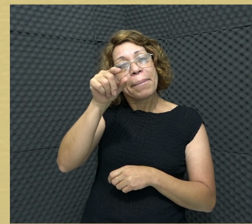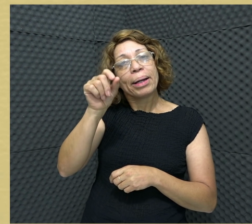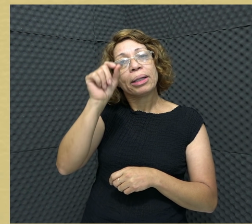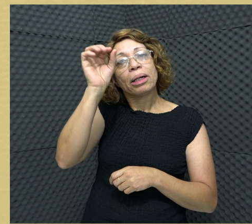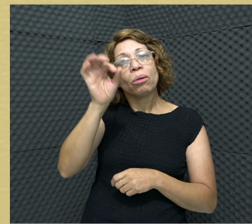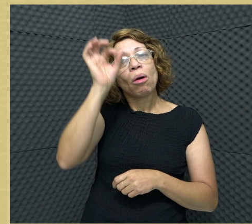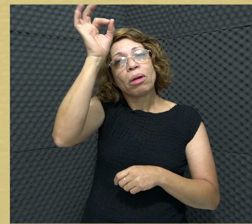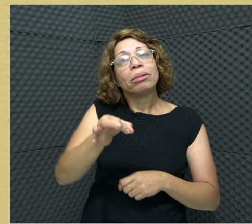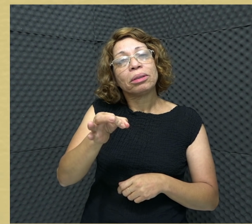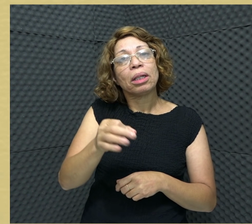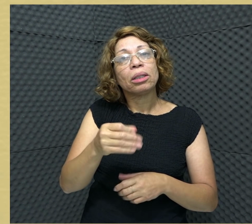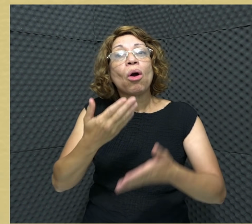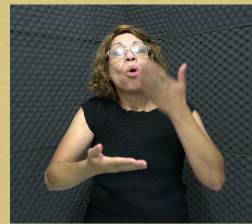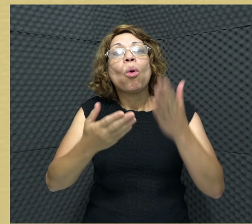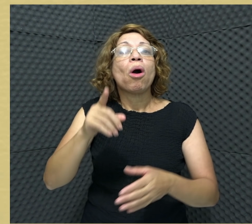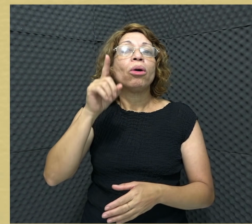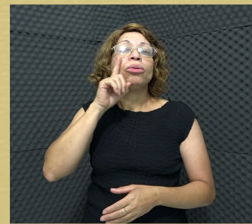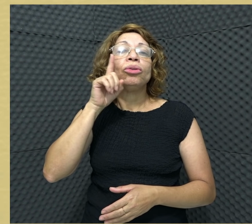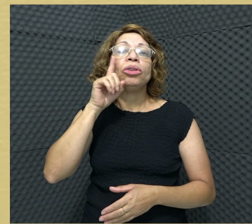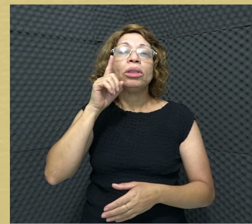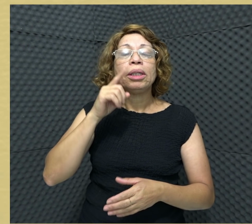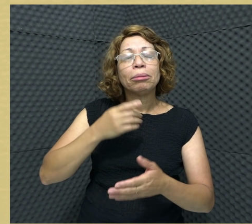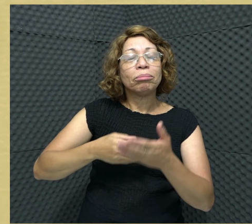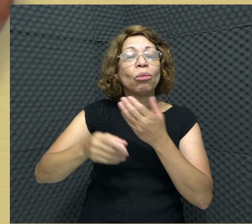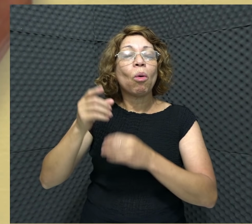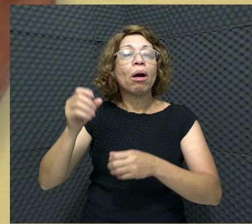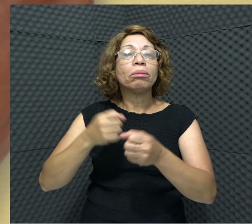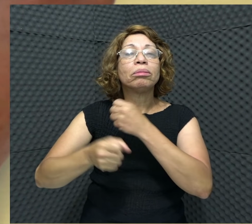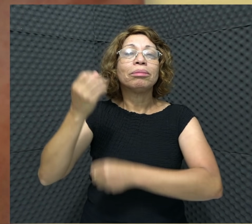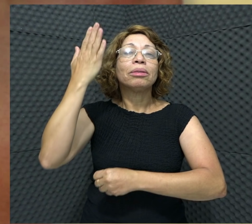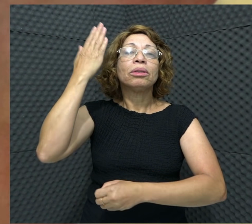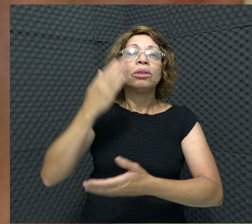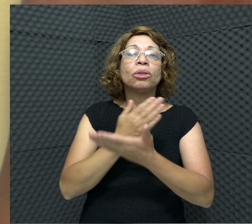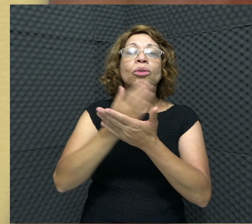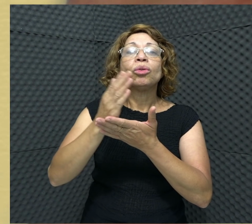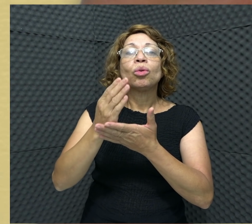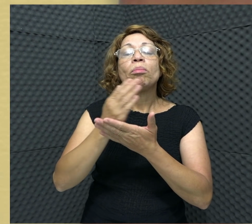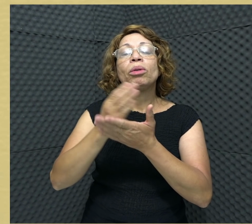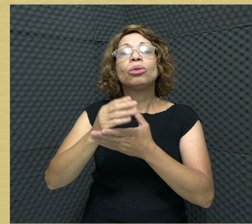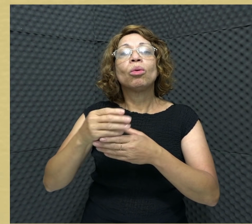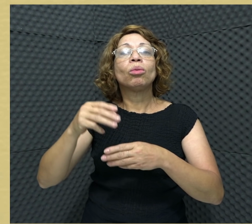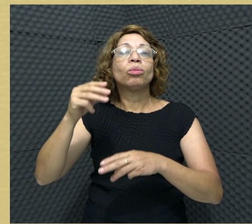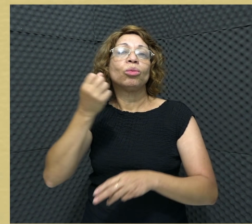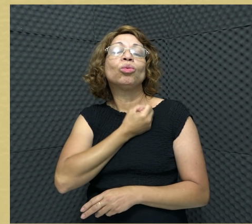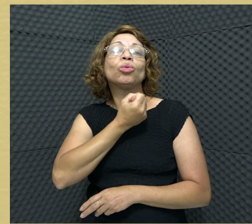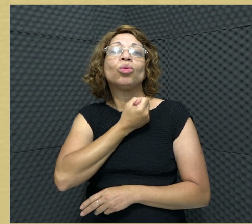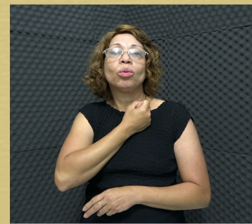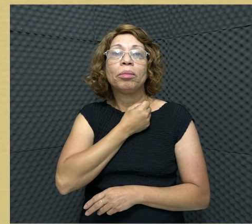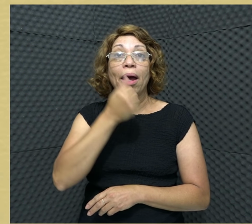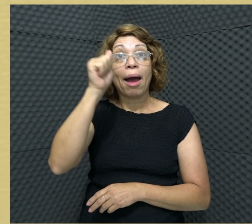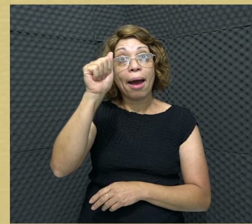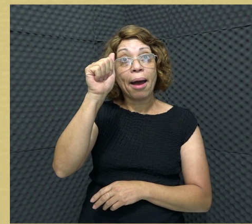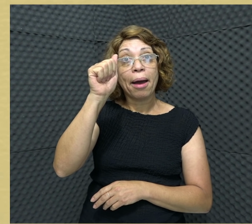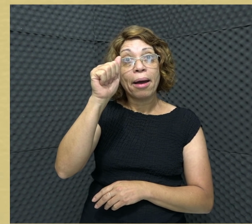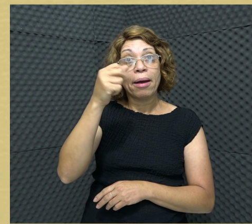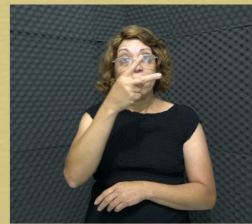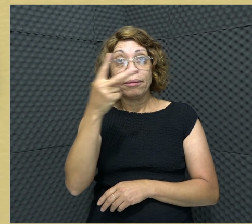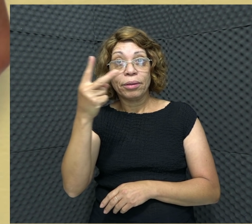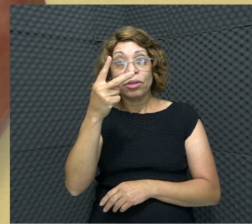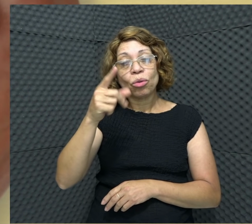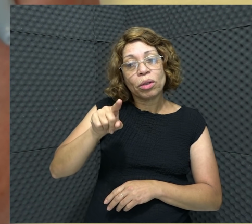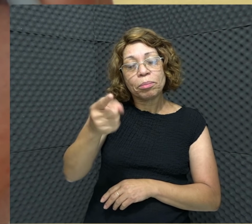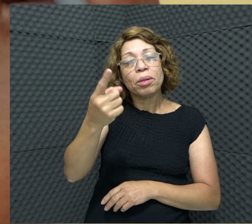Assinale a alternativa correta. Qual a data mais antiga que se tem sobre o surgimento dos números?